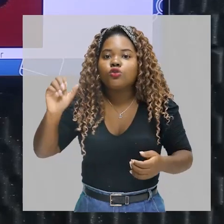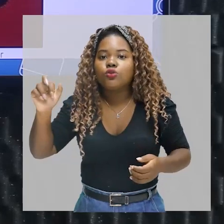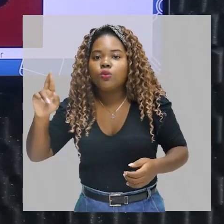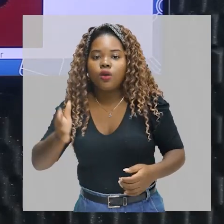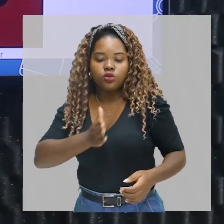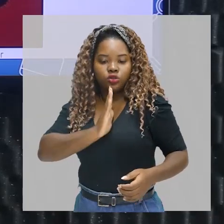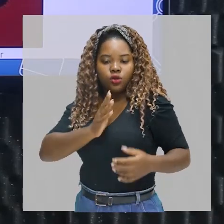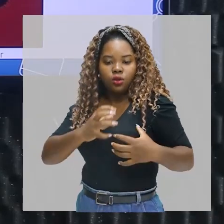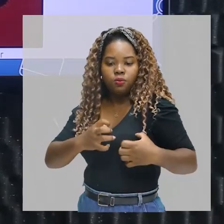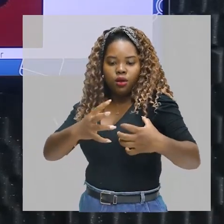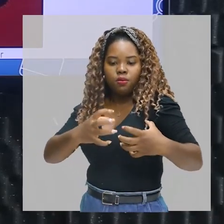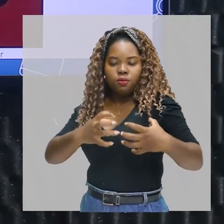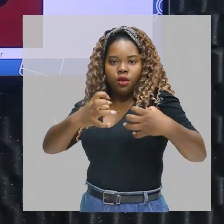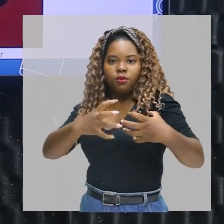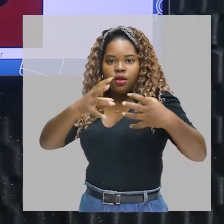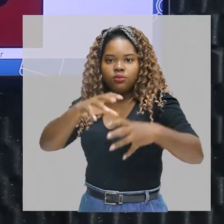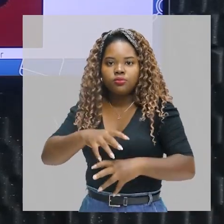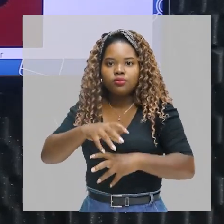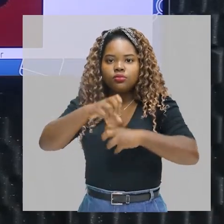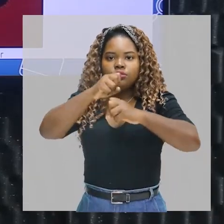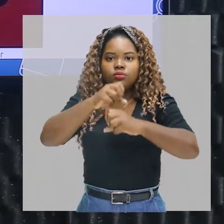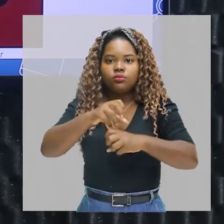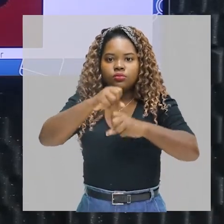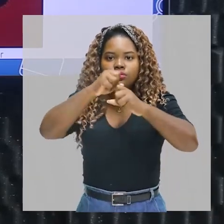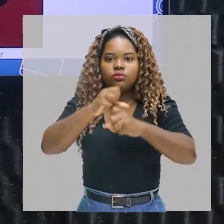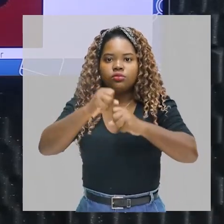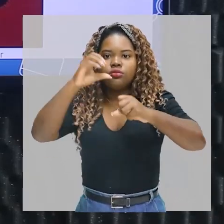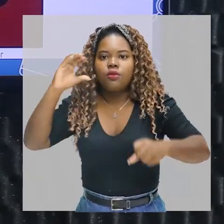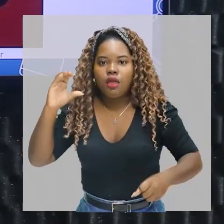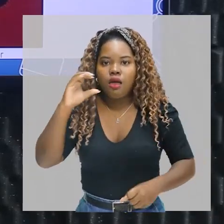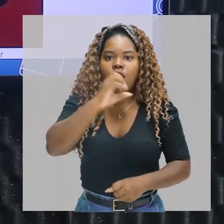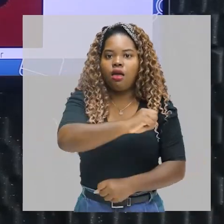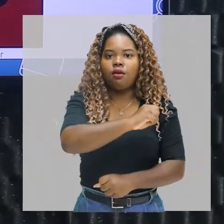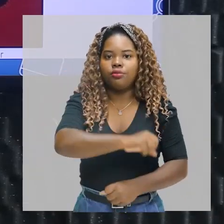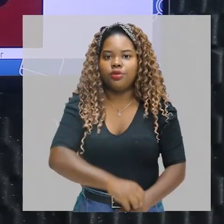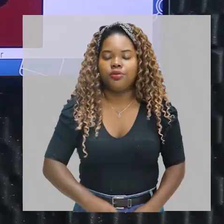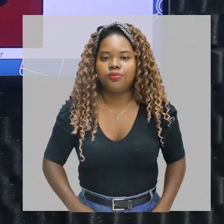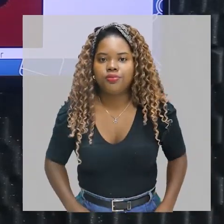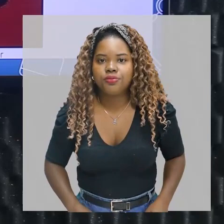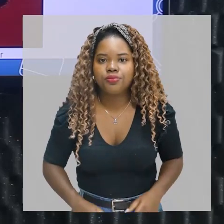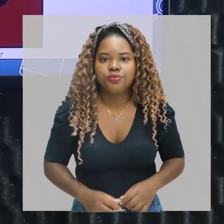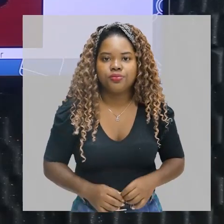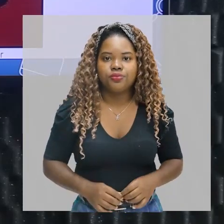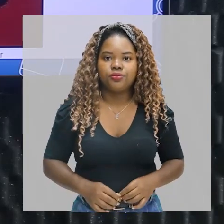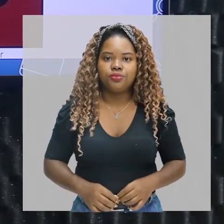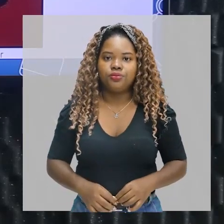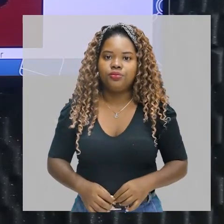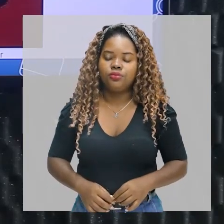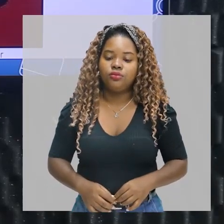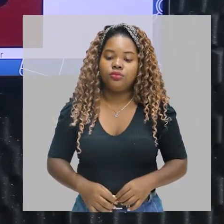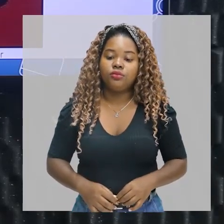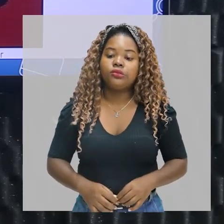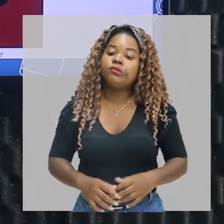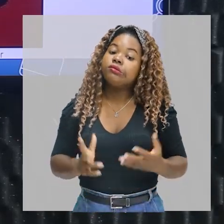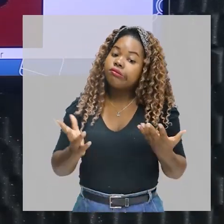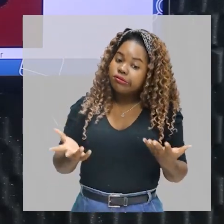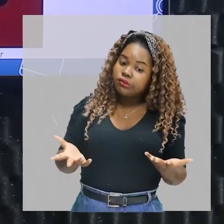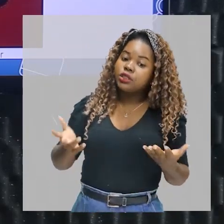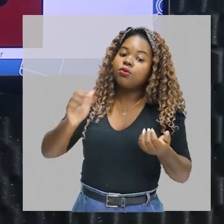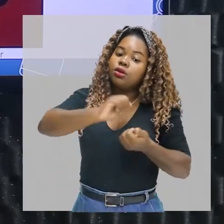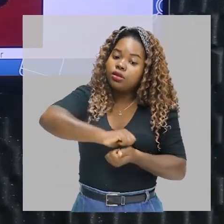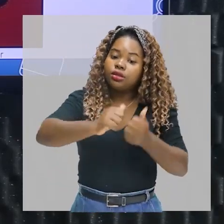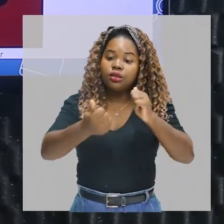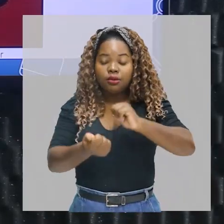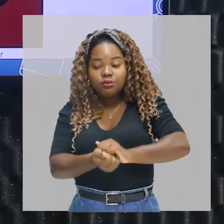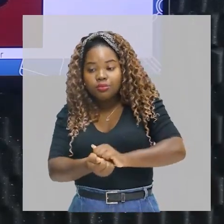bater mais rápido, a oxigenação vai acontecer de forma mais acelerada. Isso é a